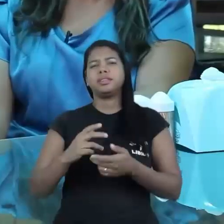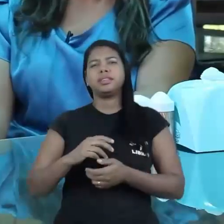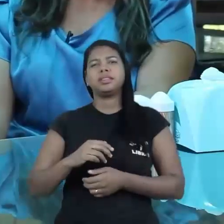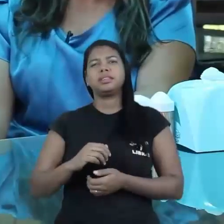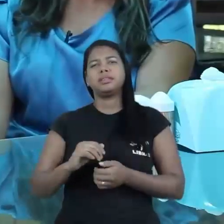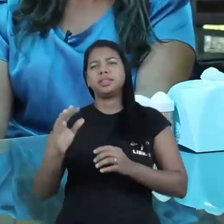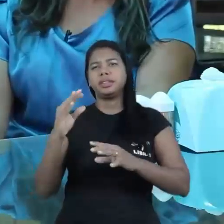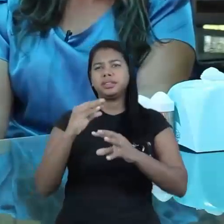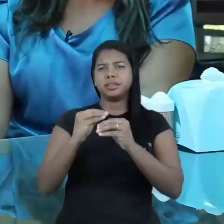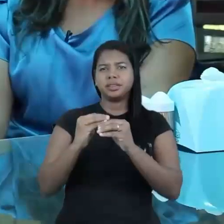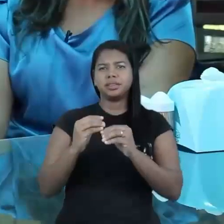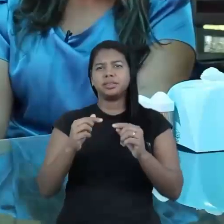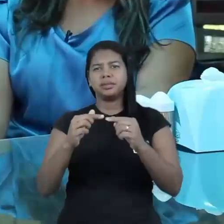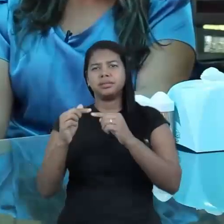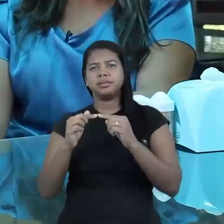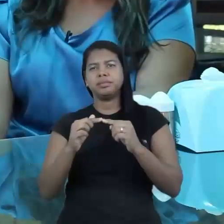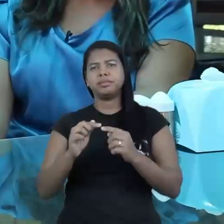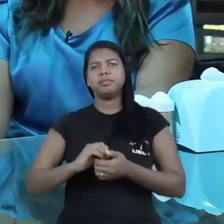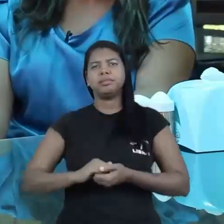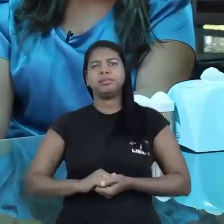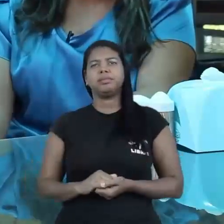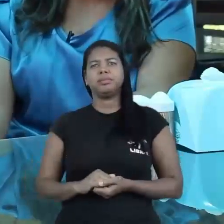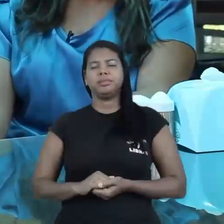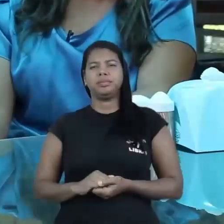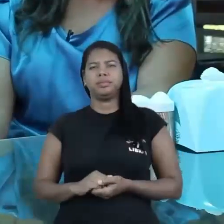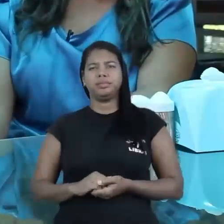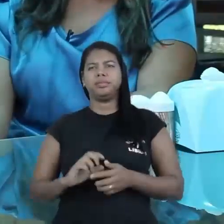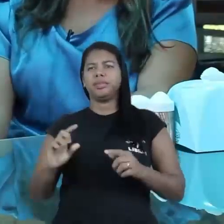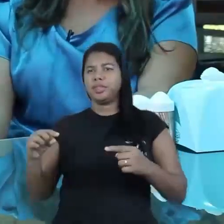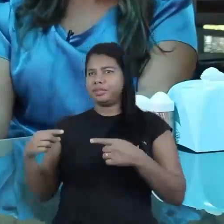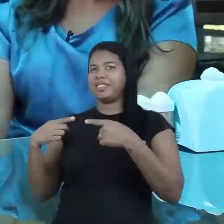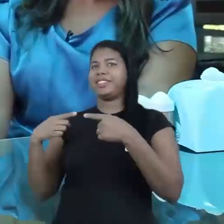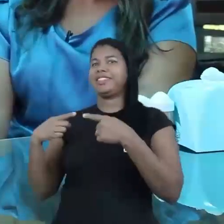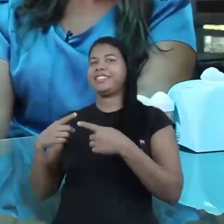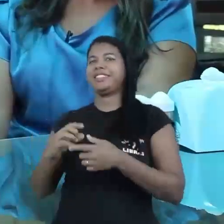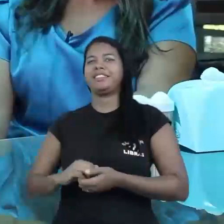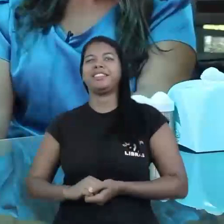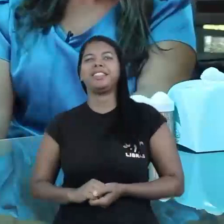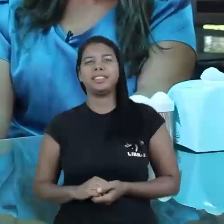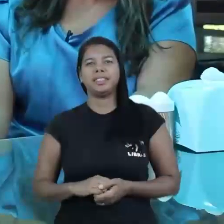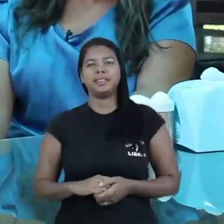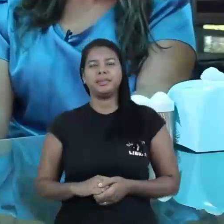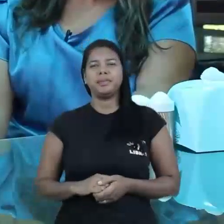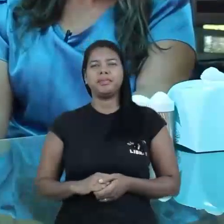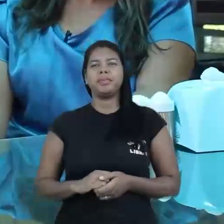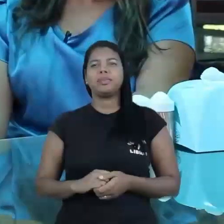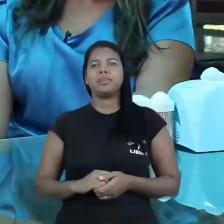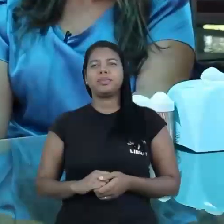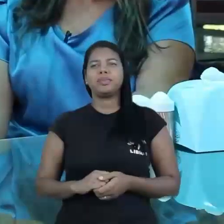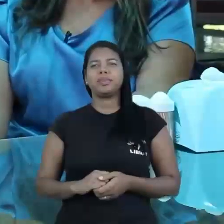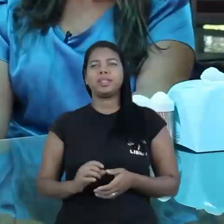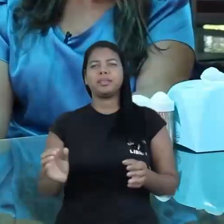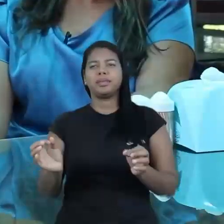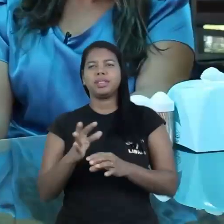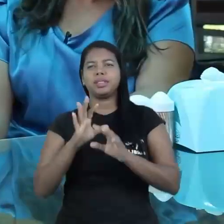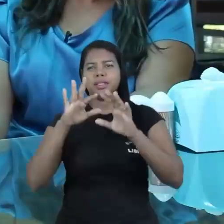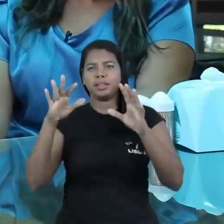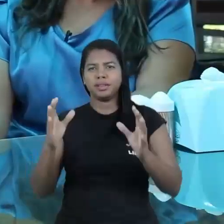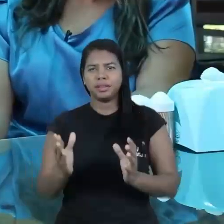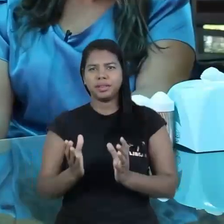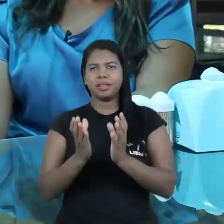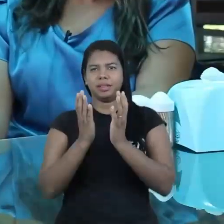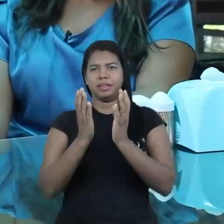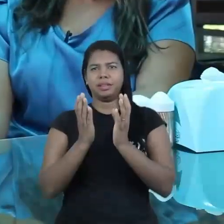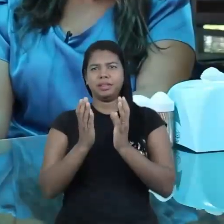adequar a moeda também. Bem desafiador. Muito. Passando a Copa do Mundo, a gente encerrou o contrato, infelizmente não